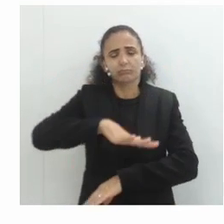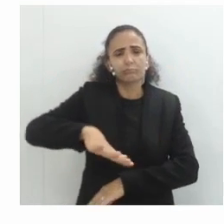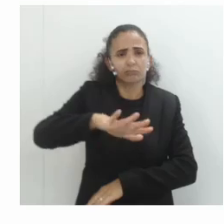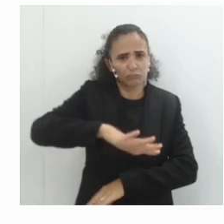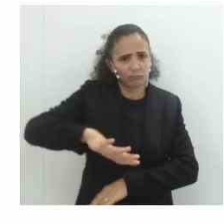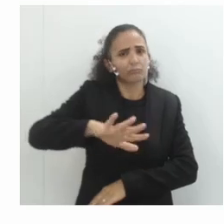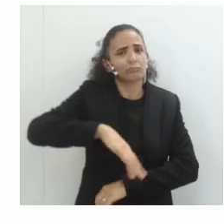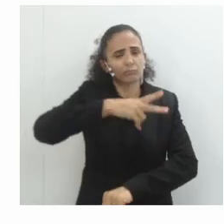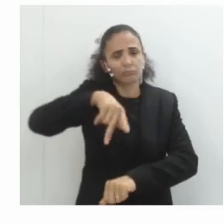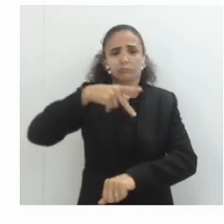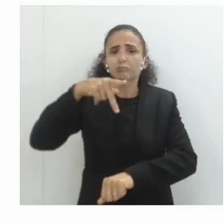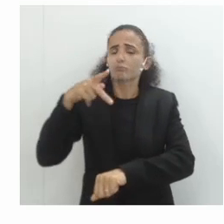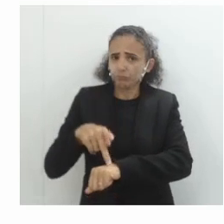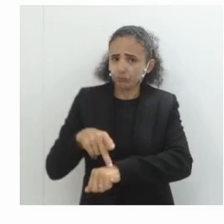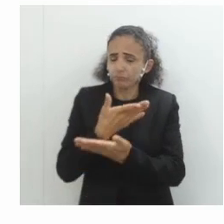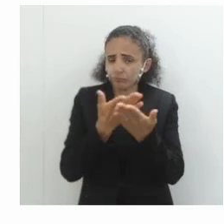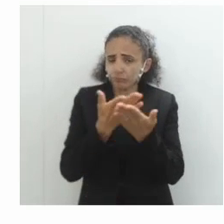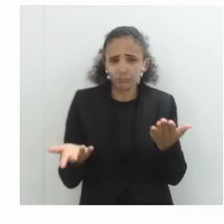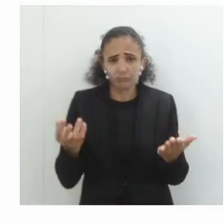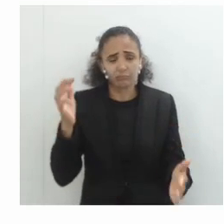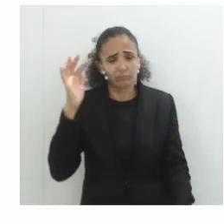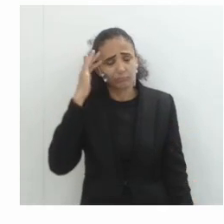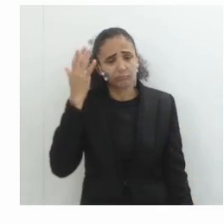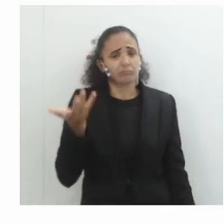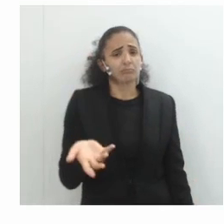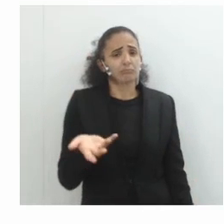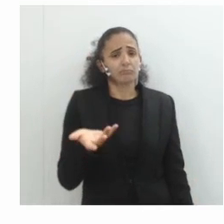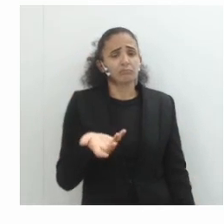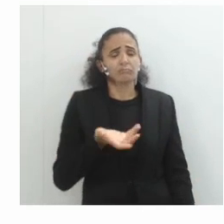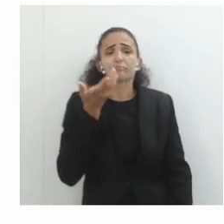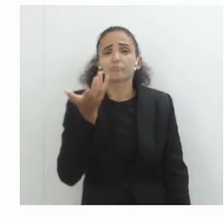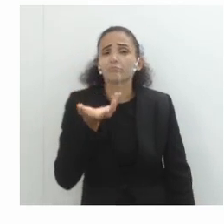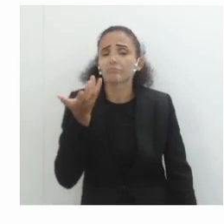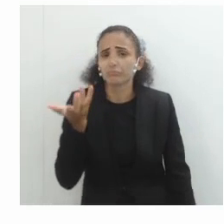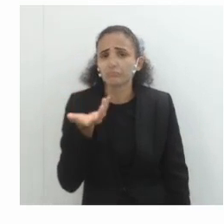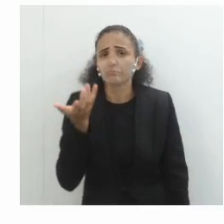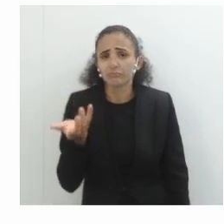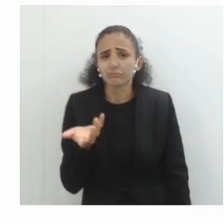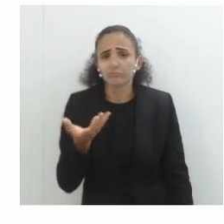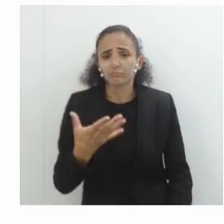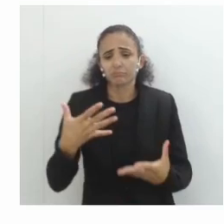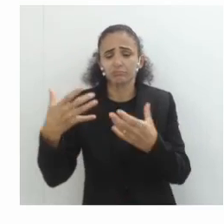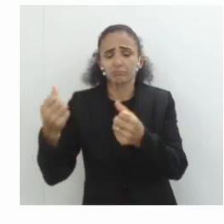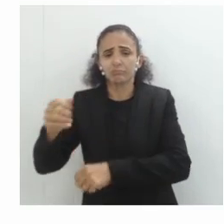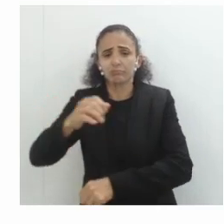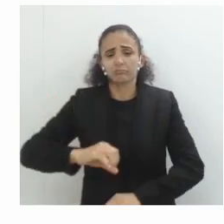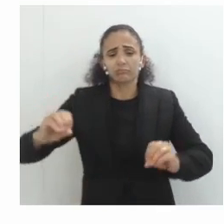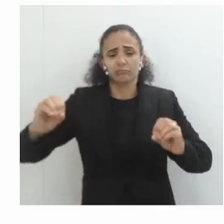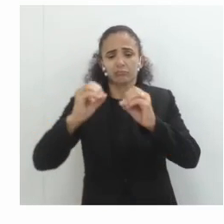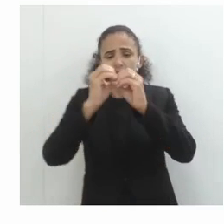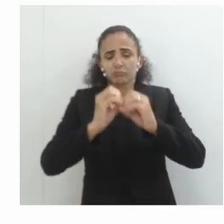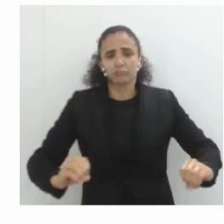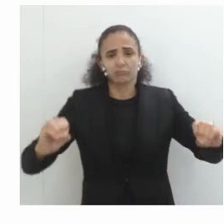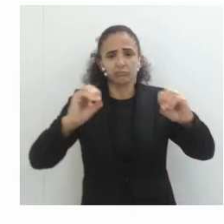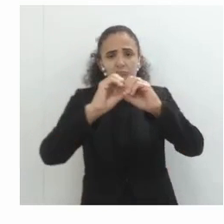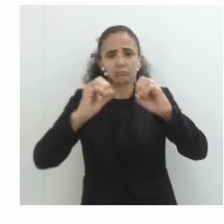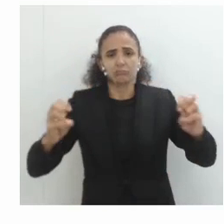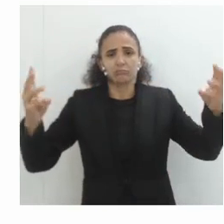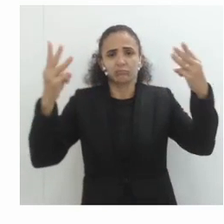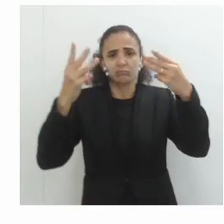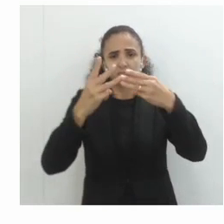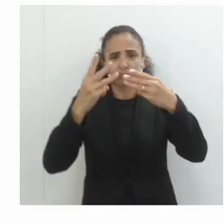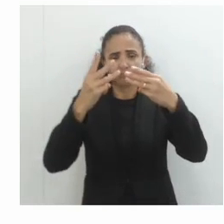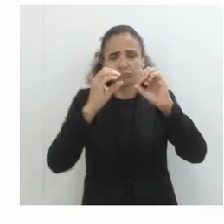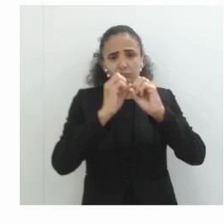para outros países. E aí busca receber, a ONU, na verdade, busca receber essa população e